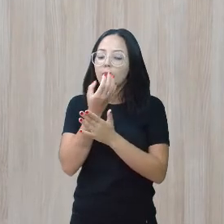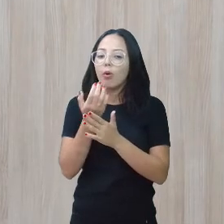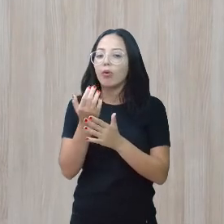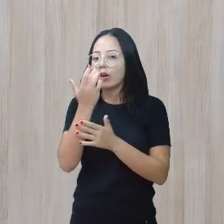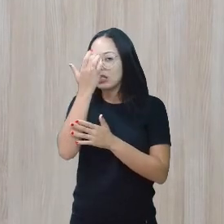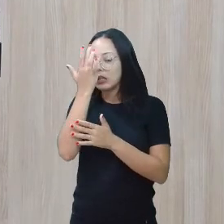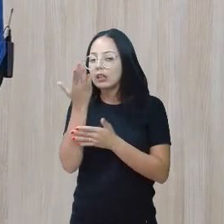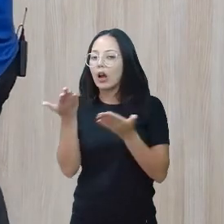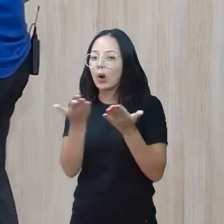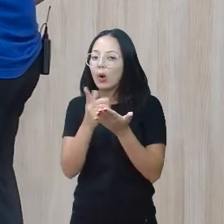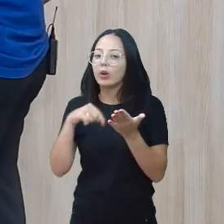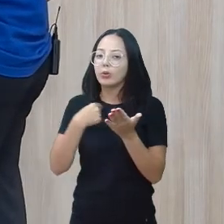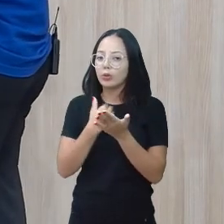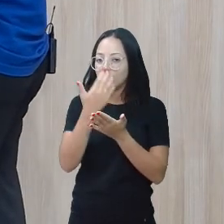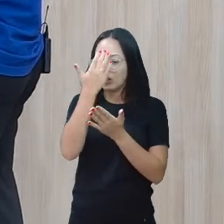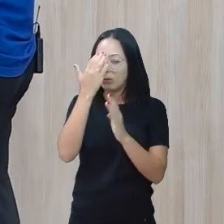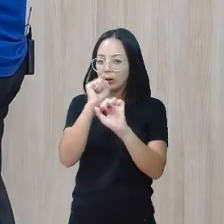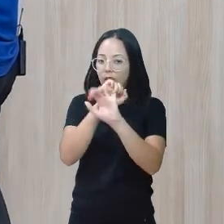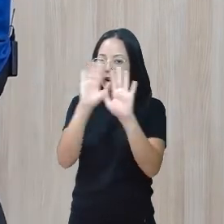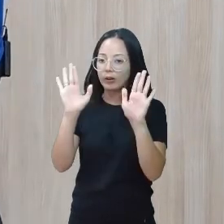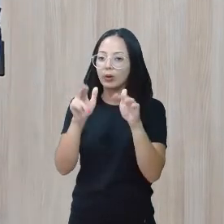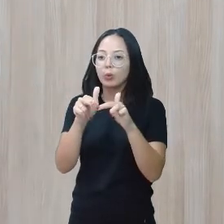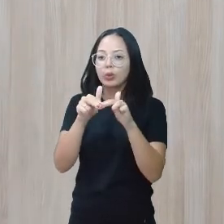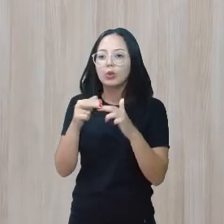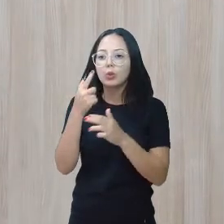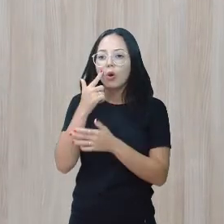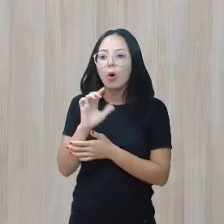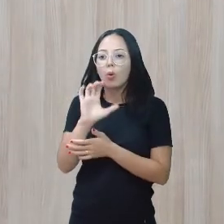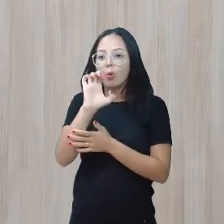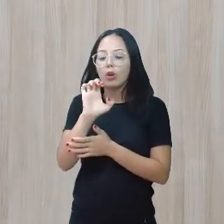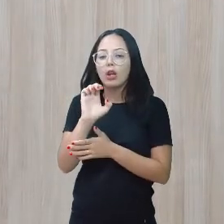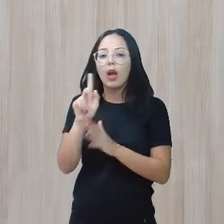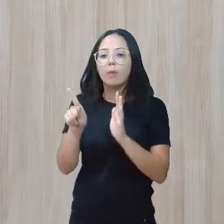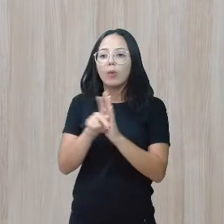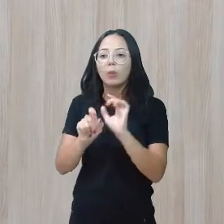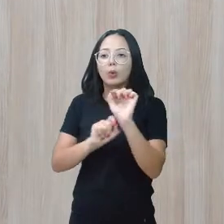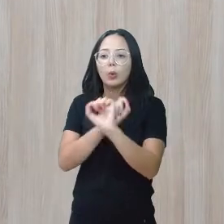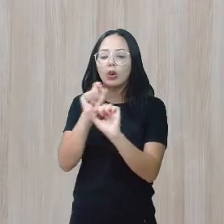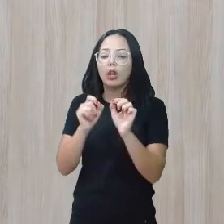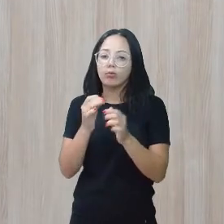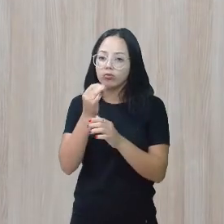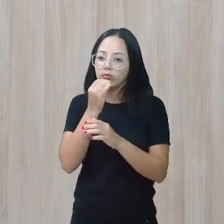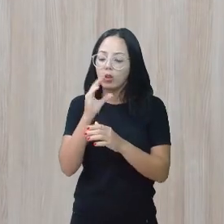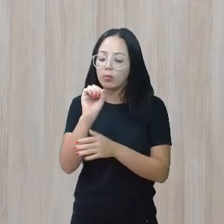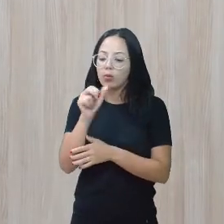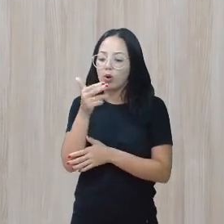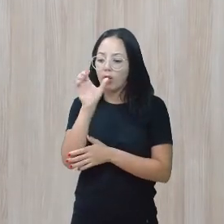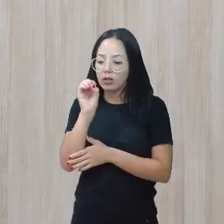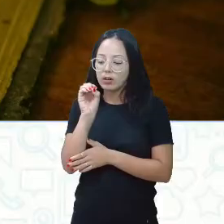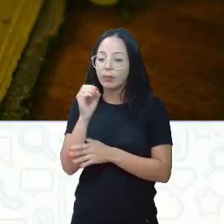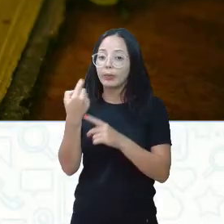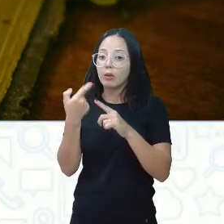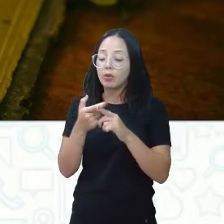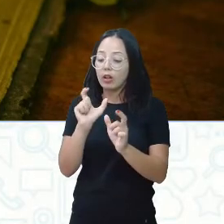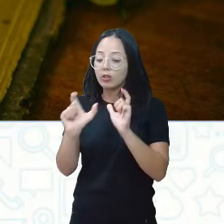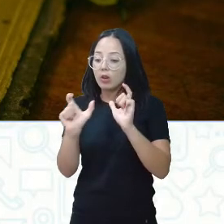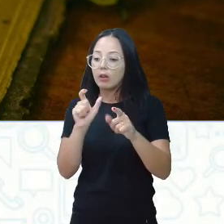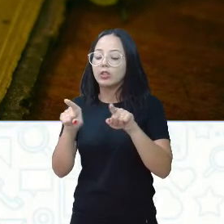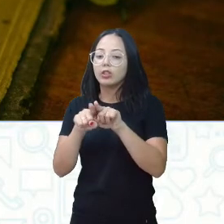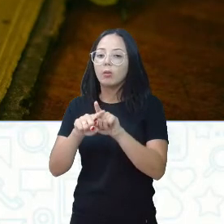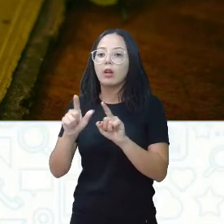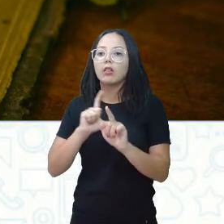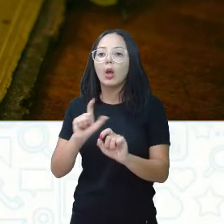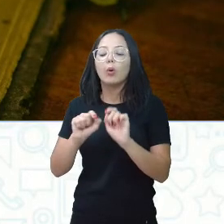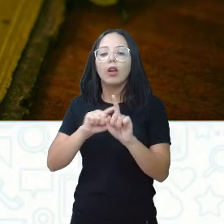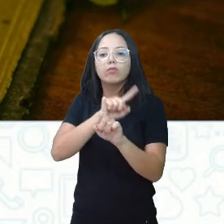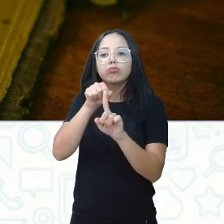facilitar o nosso entendimento. Então, o i aqui, ele funciona como um elemento de coesão. As palavras, elas possuem